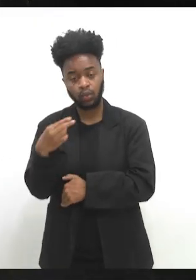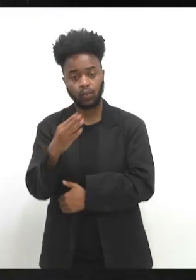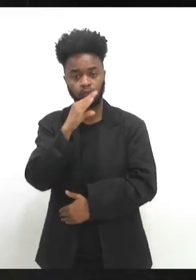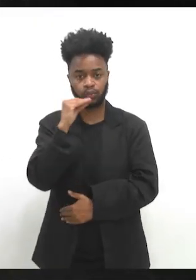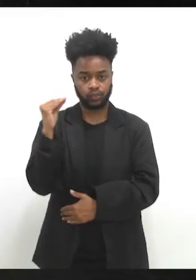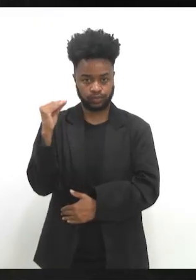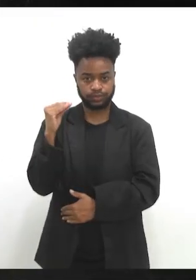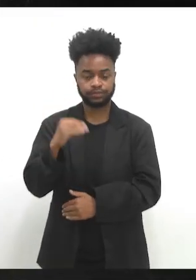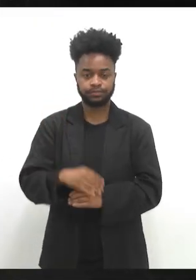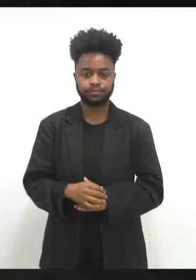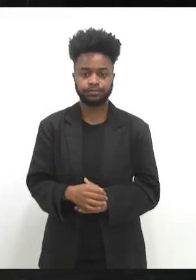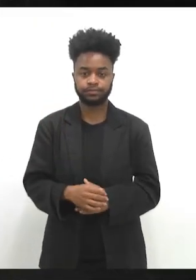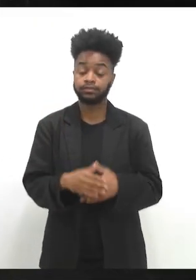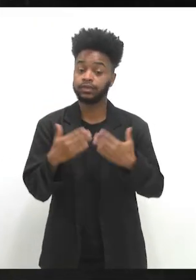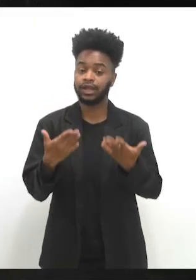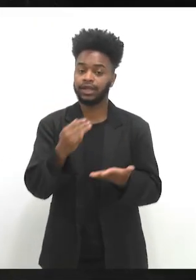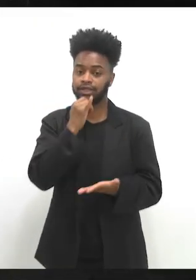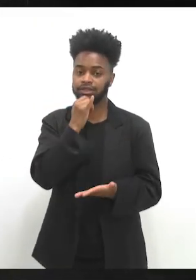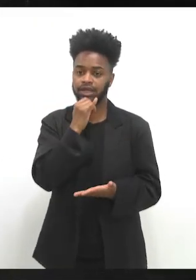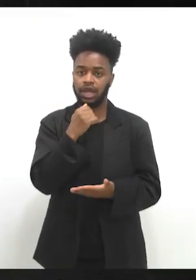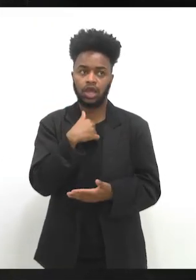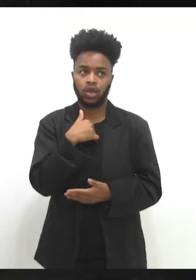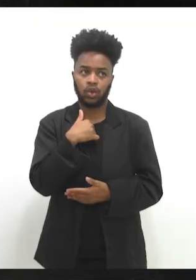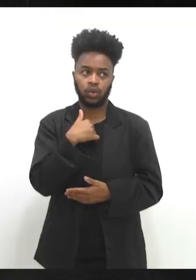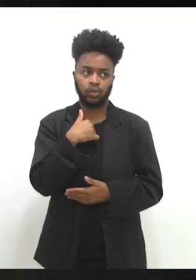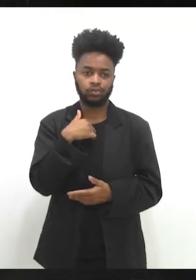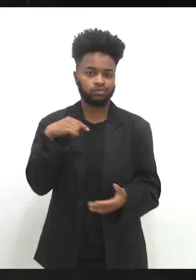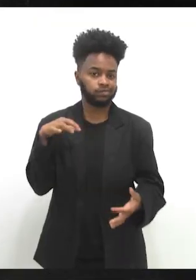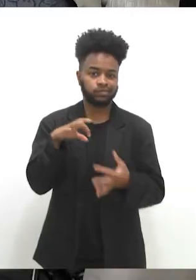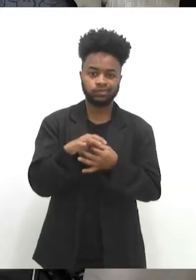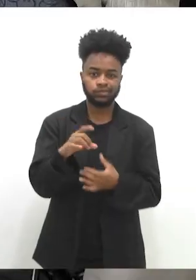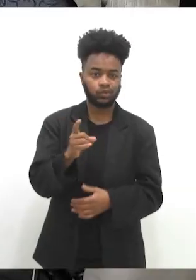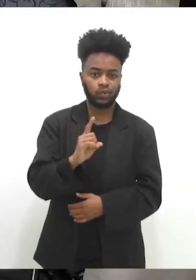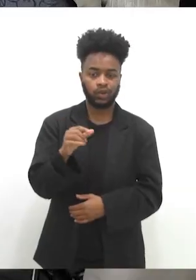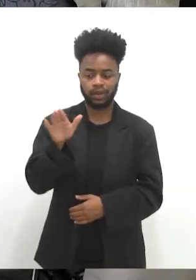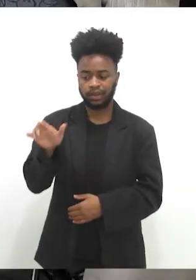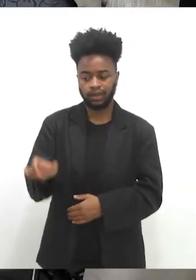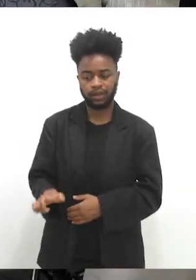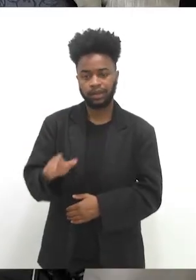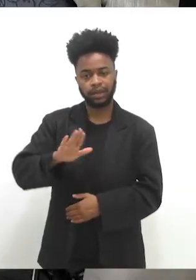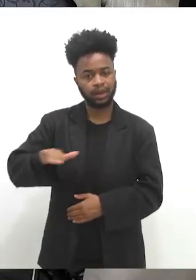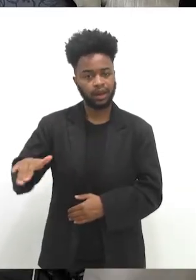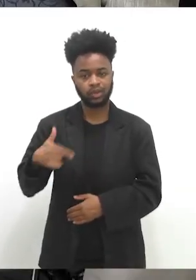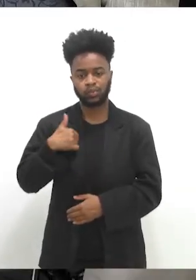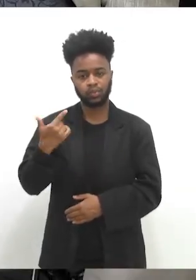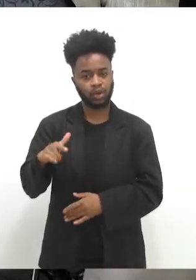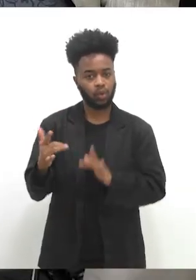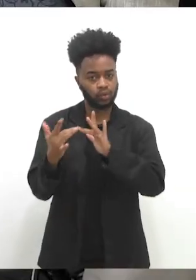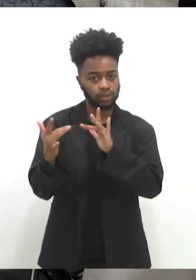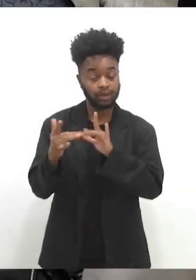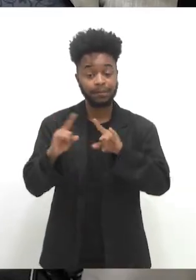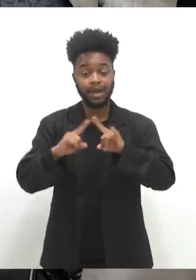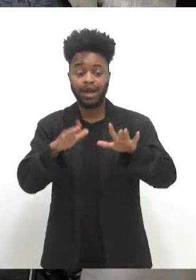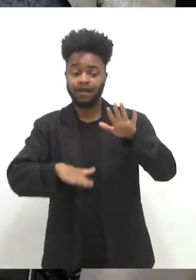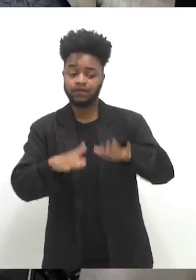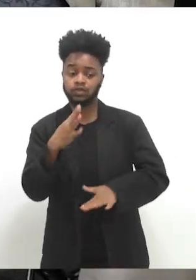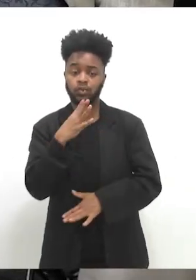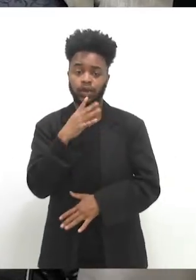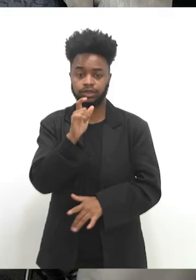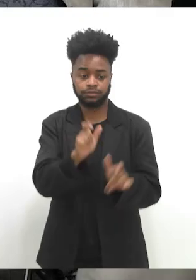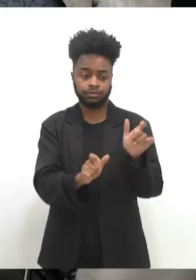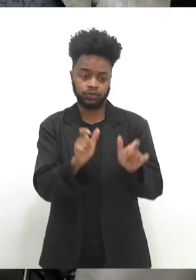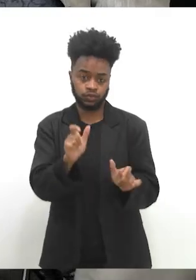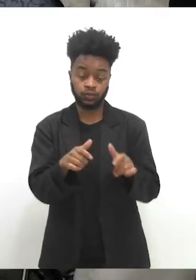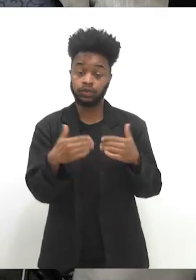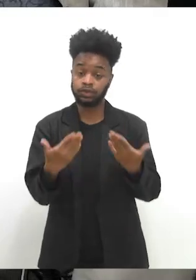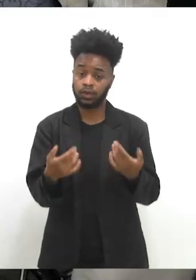criança ou do adolescente. Então, mas eu não sou ligado diretamente a essa criança, a esse adolescente. Mas às vezes você conhece alguém,